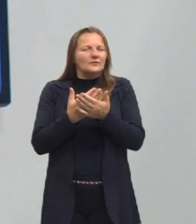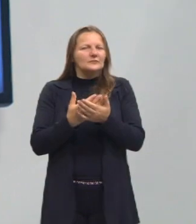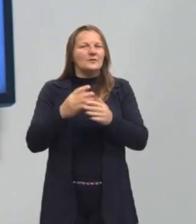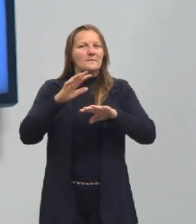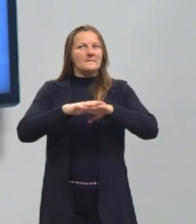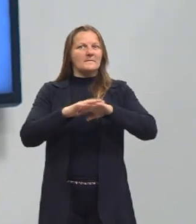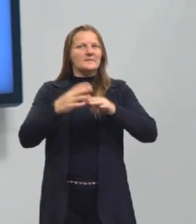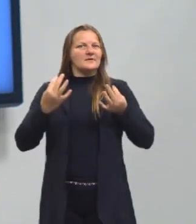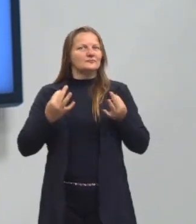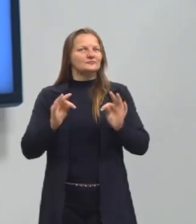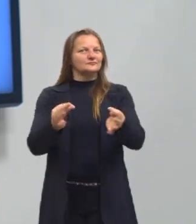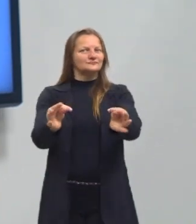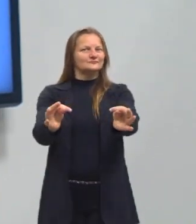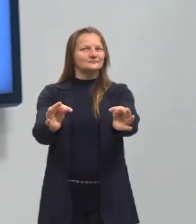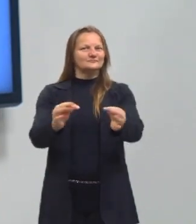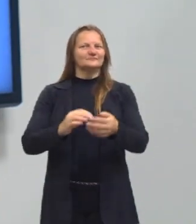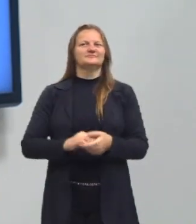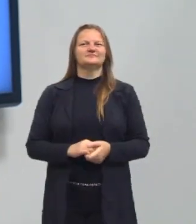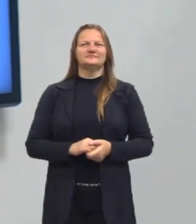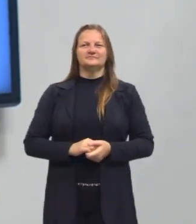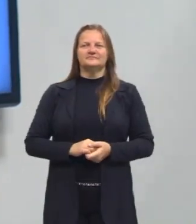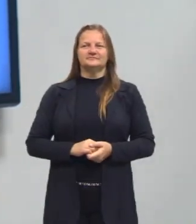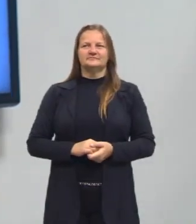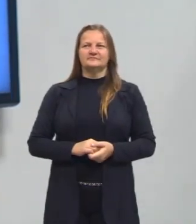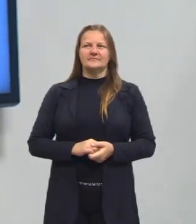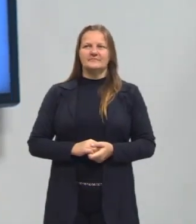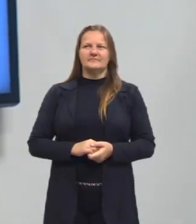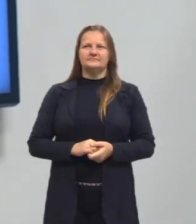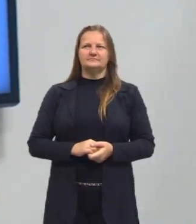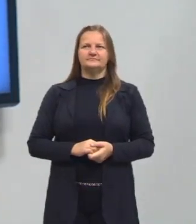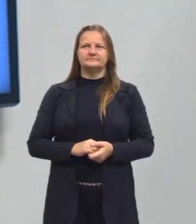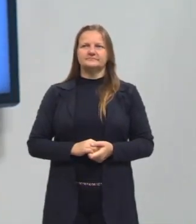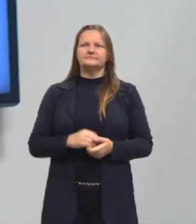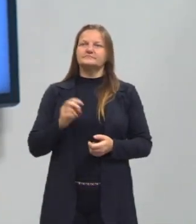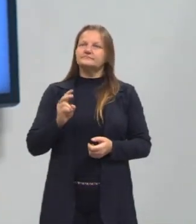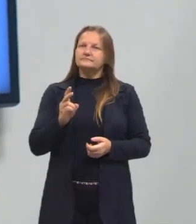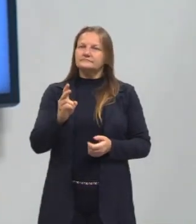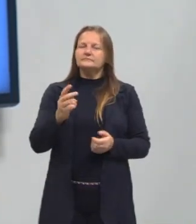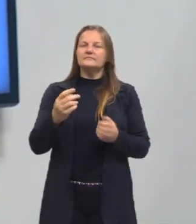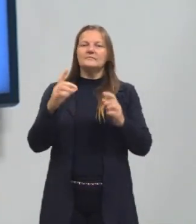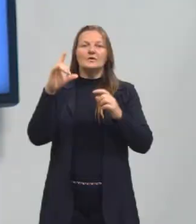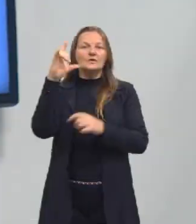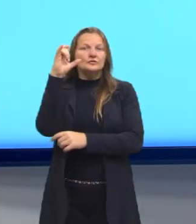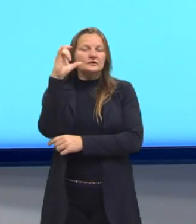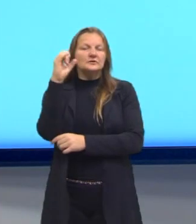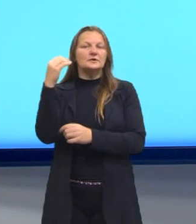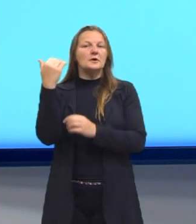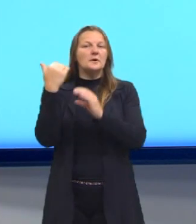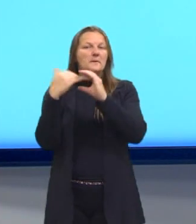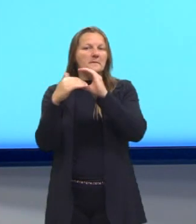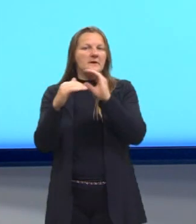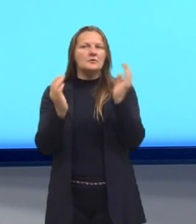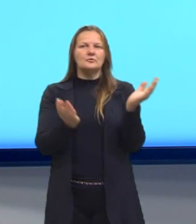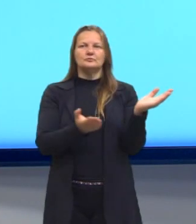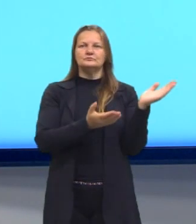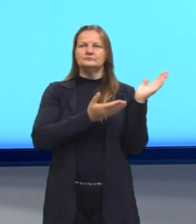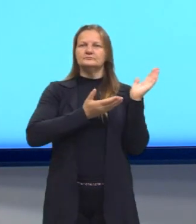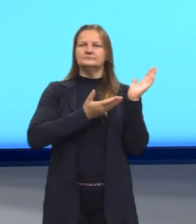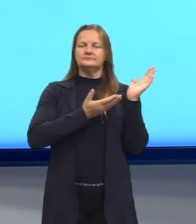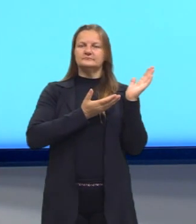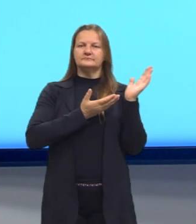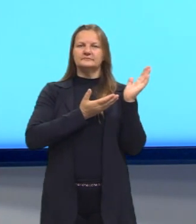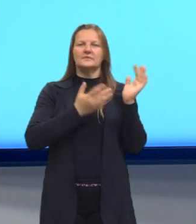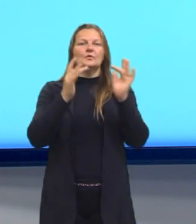de matemática e suas tecnologias. Aqui, como sempre, tem o Instagram e o e-mail, se vocês quiserem entrar em